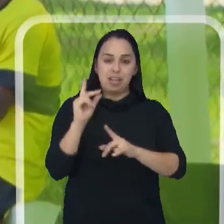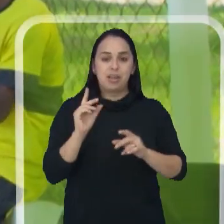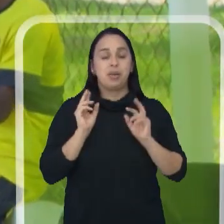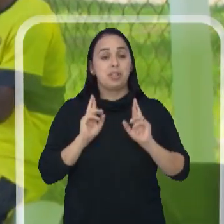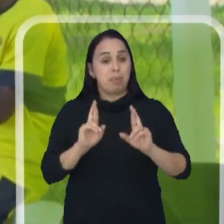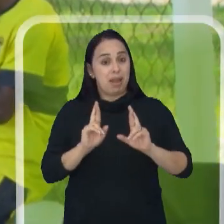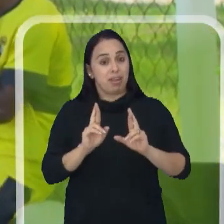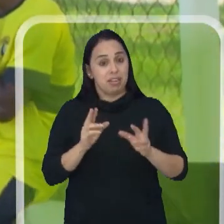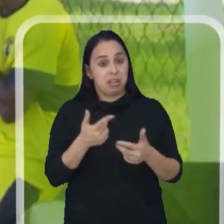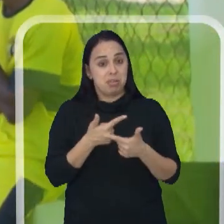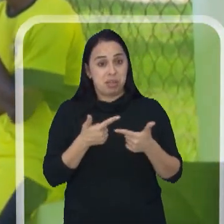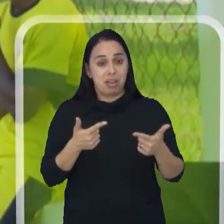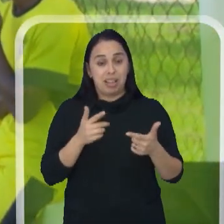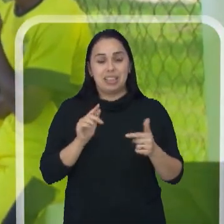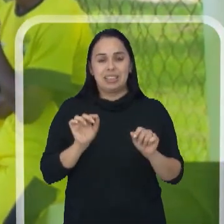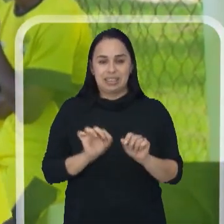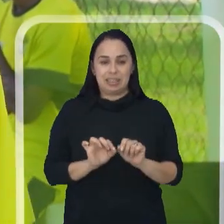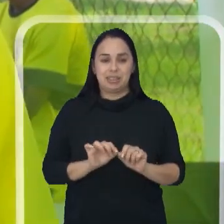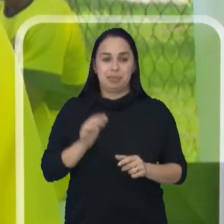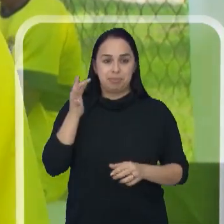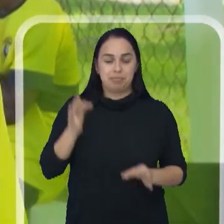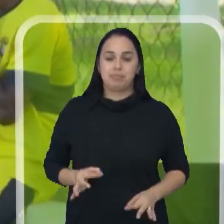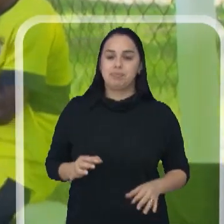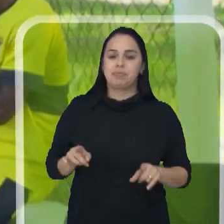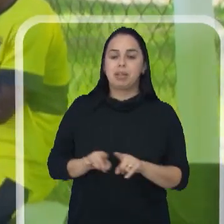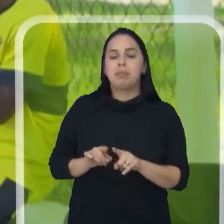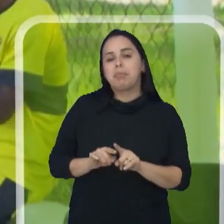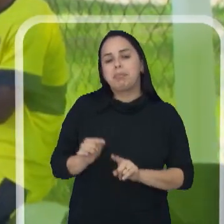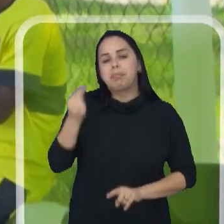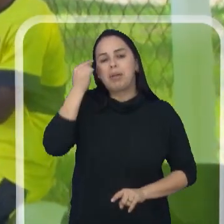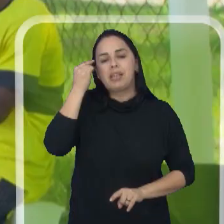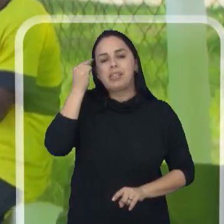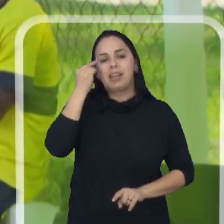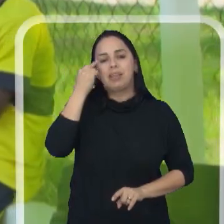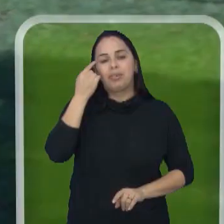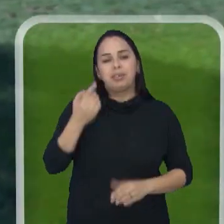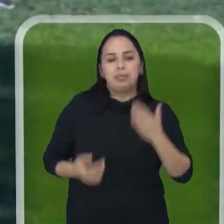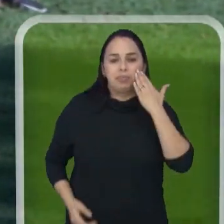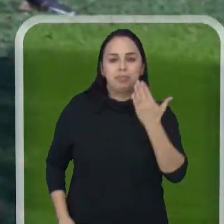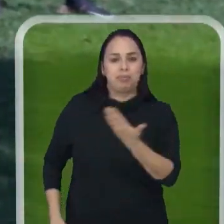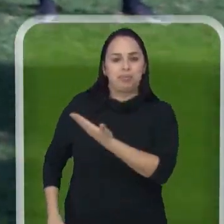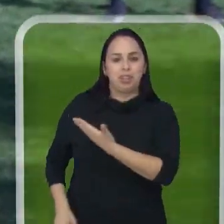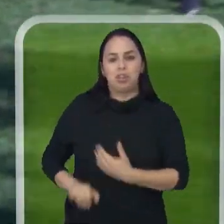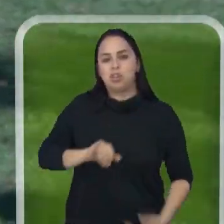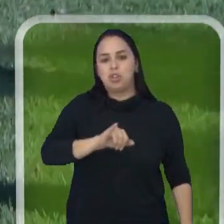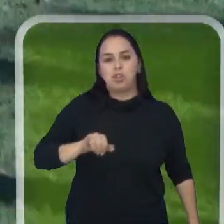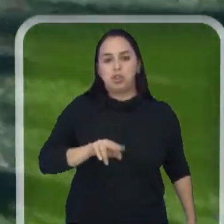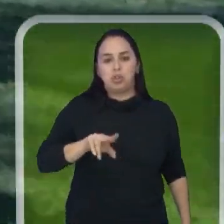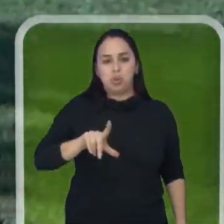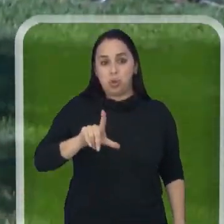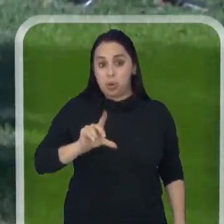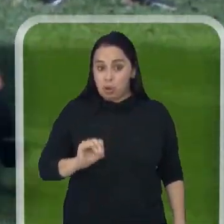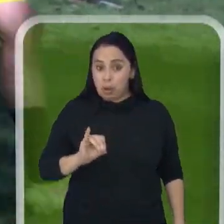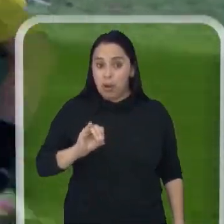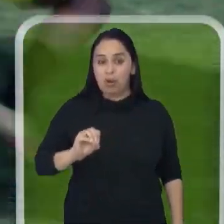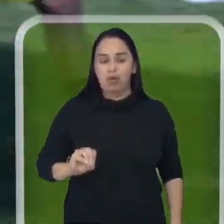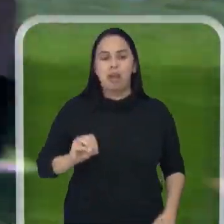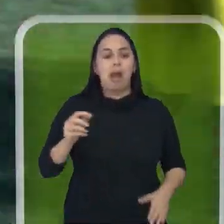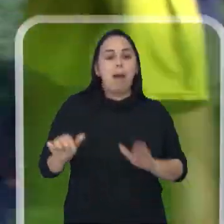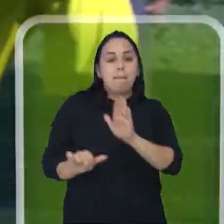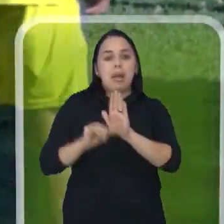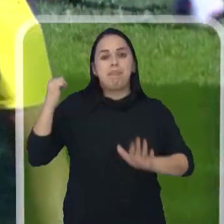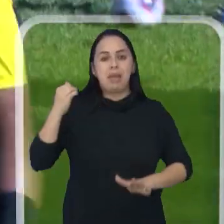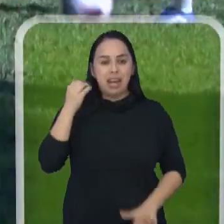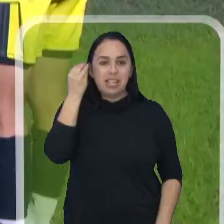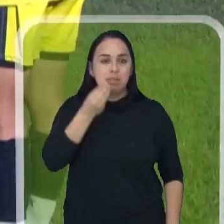E para conquistar o resultado positivo, o time aposta no centroavante Júlio César. Será a primeira experiência dele na 4ª